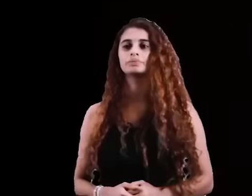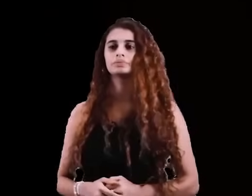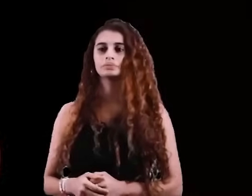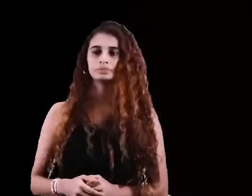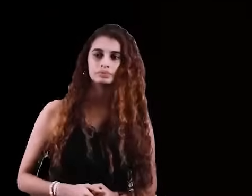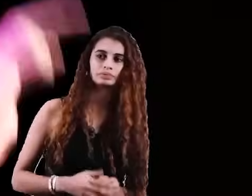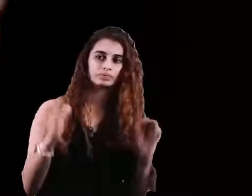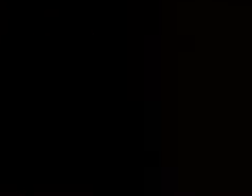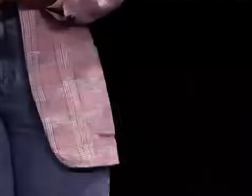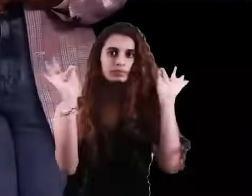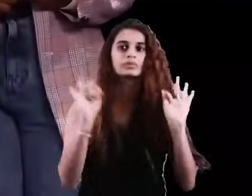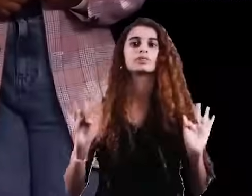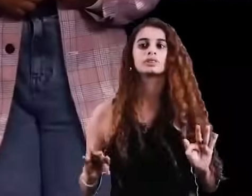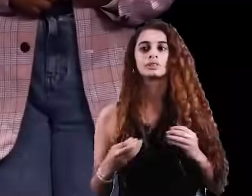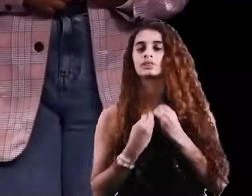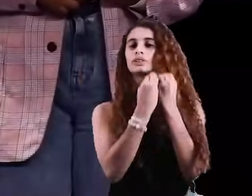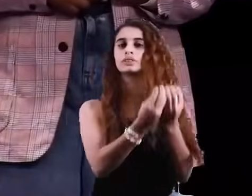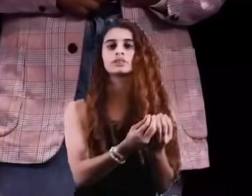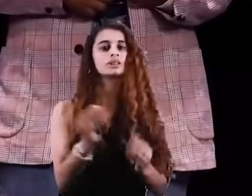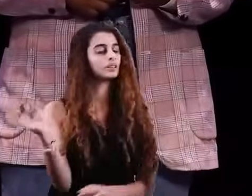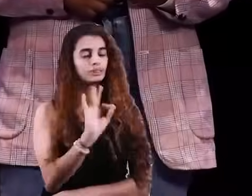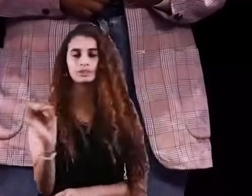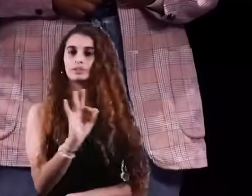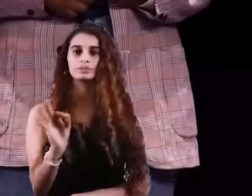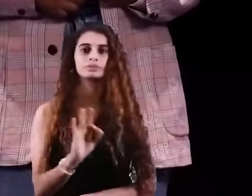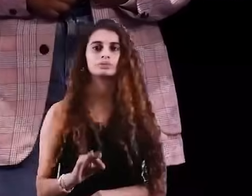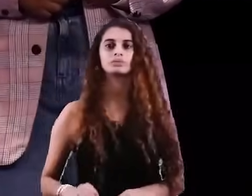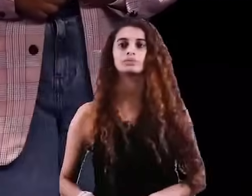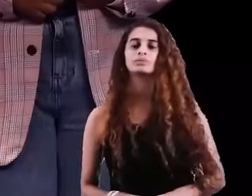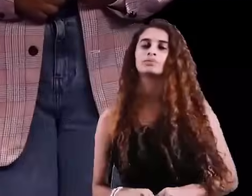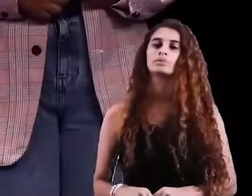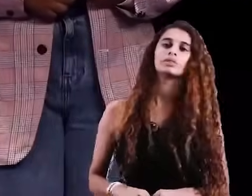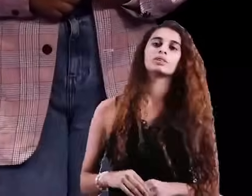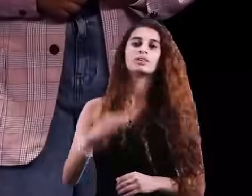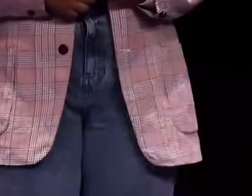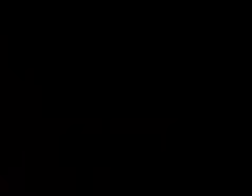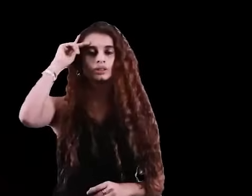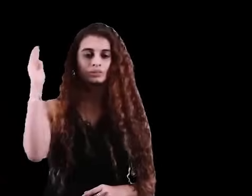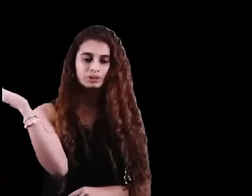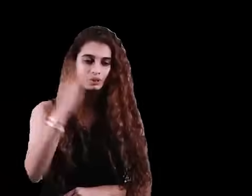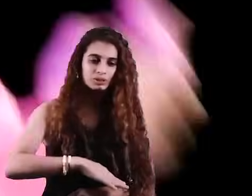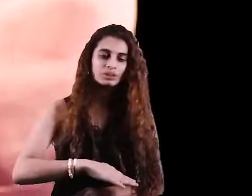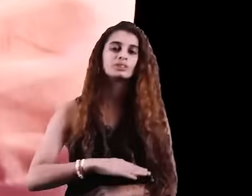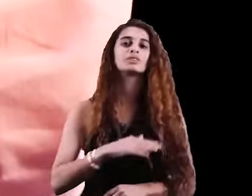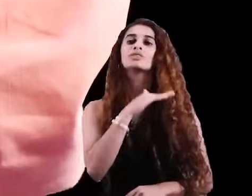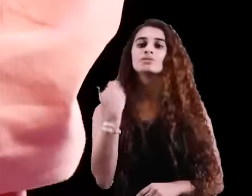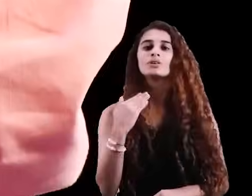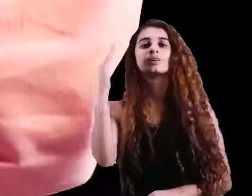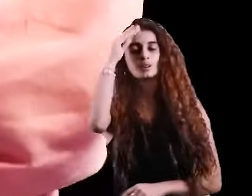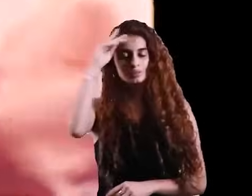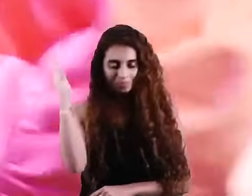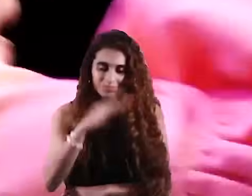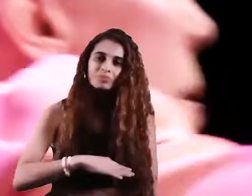Nabal. Deixa eu te dizer, tem Nabal que nunca vai mudar, não. Tem Nabal que vai morrer Nabal. Você tá entendendo o que eu tô